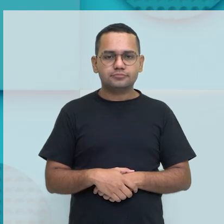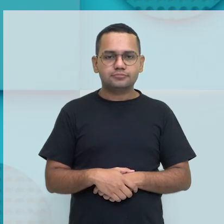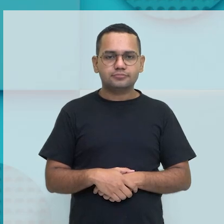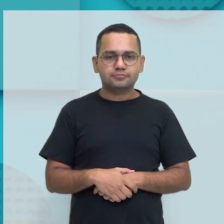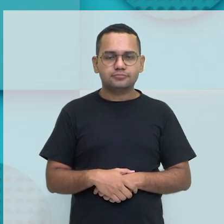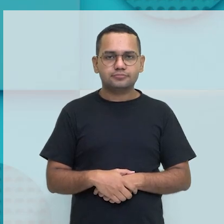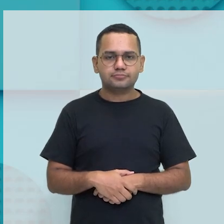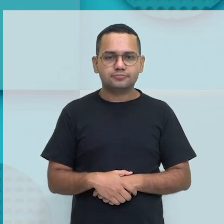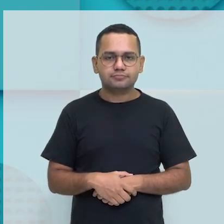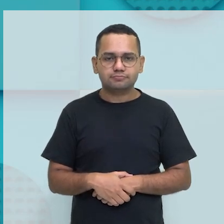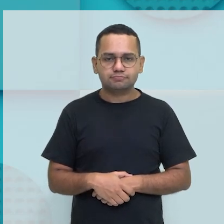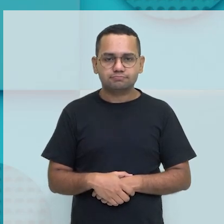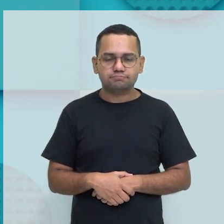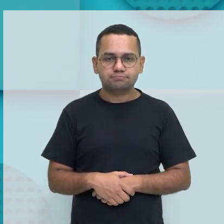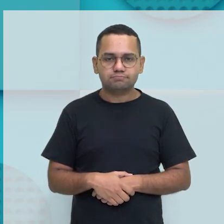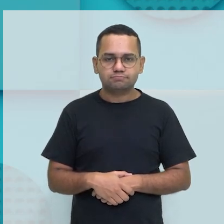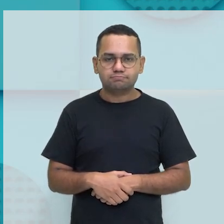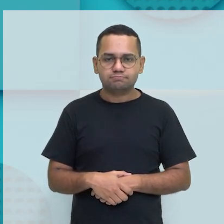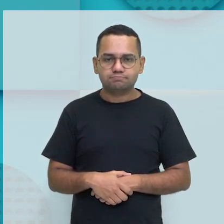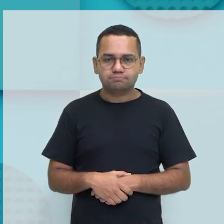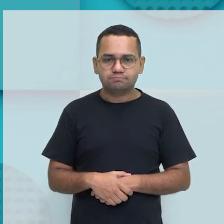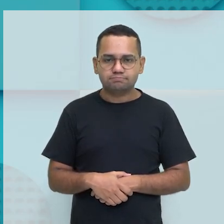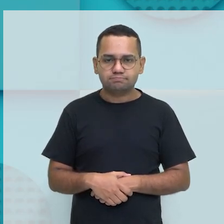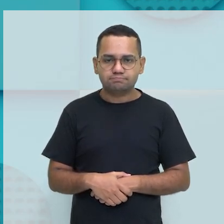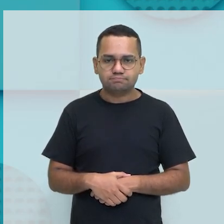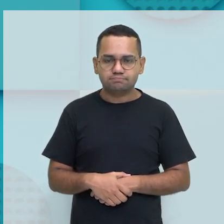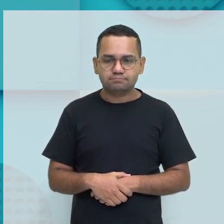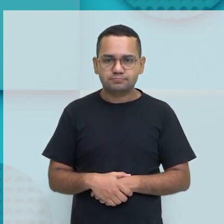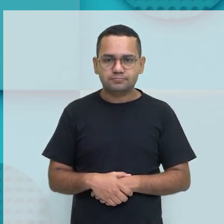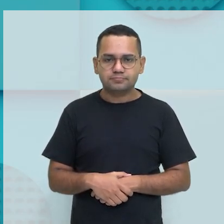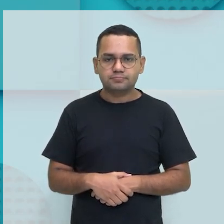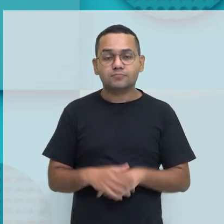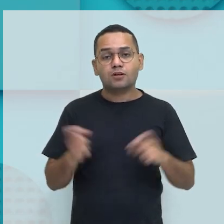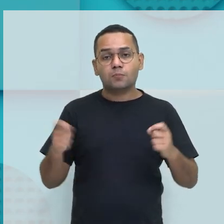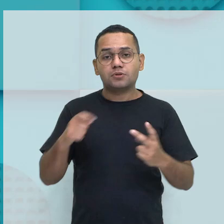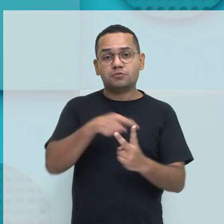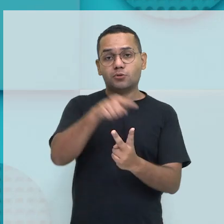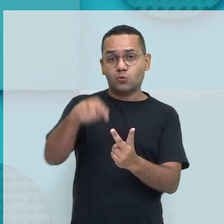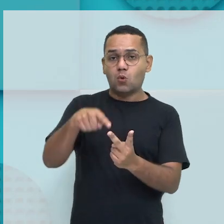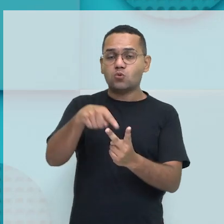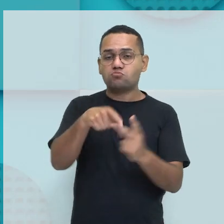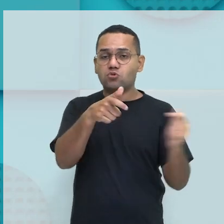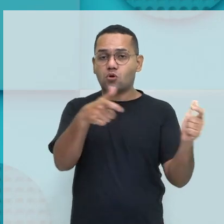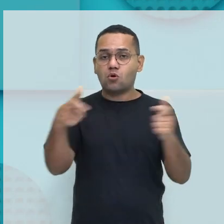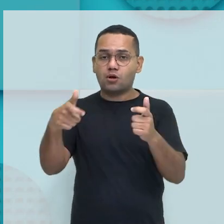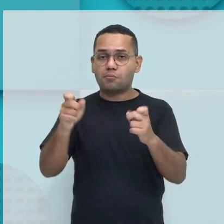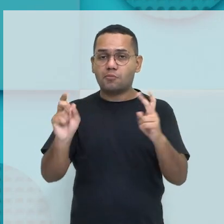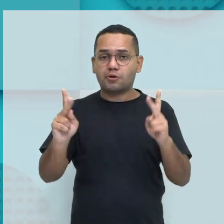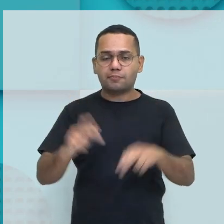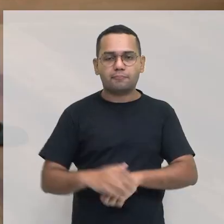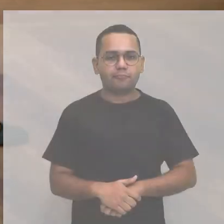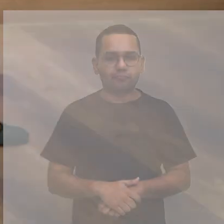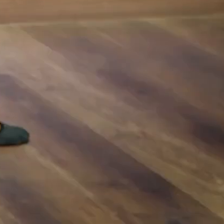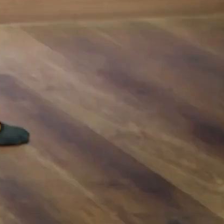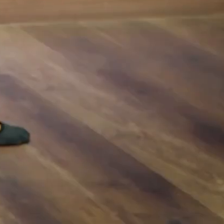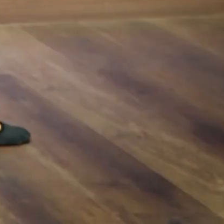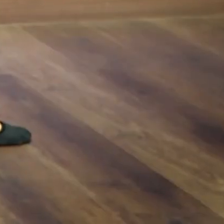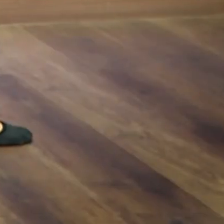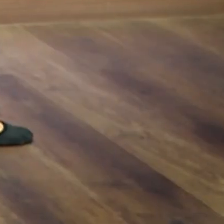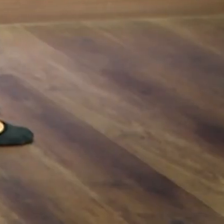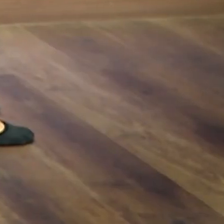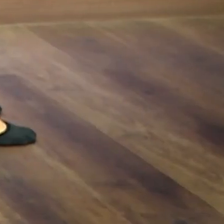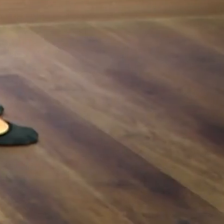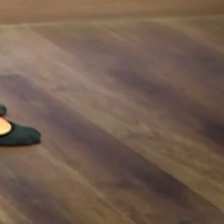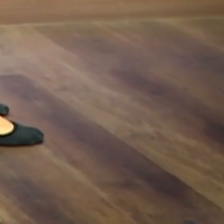tanto nos espaços, nos palcos, como também em espaços públicos. Vamos assistir um vídeo rapidinho?